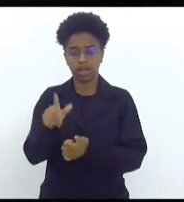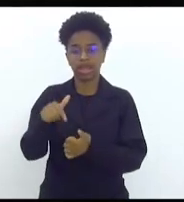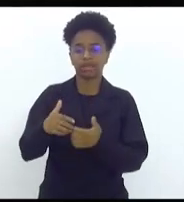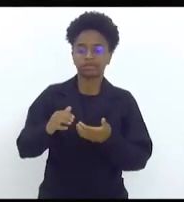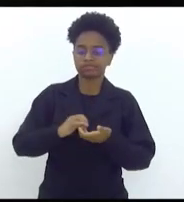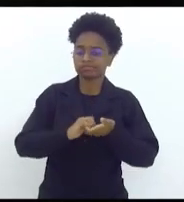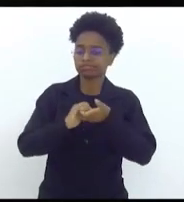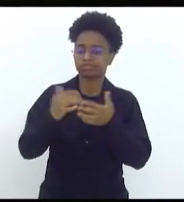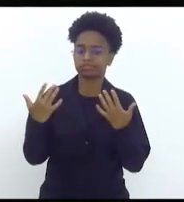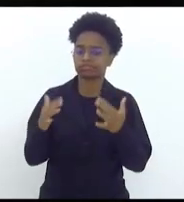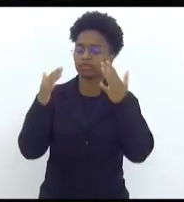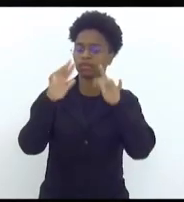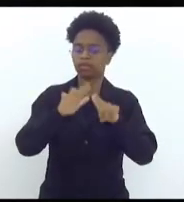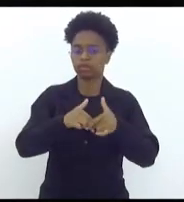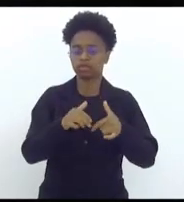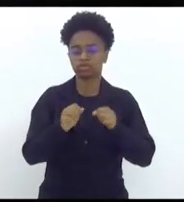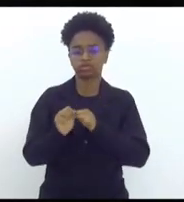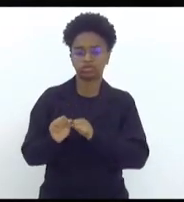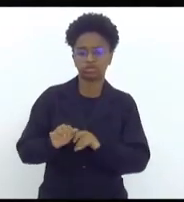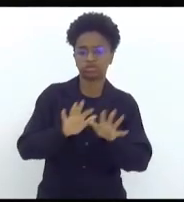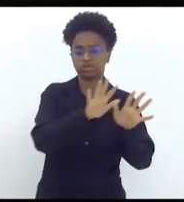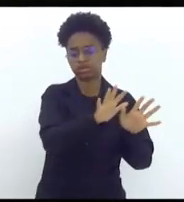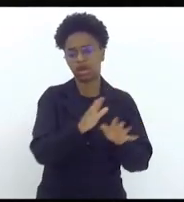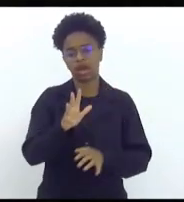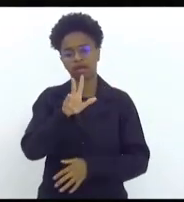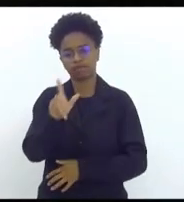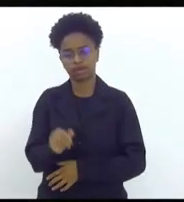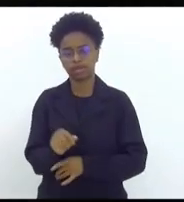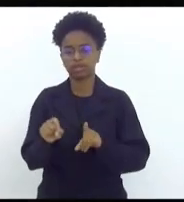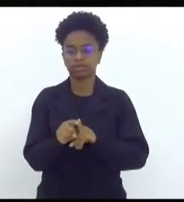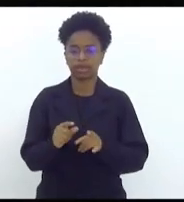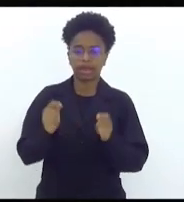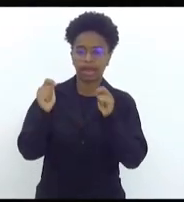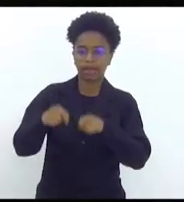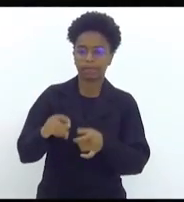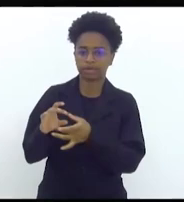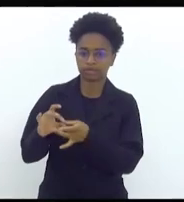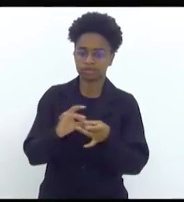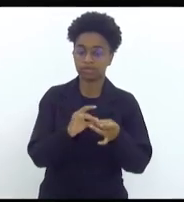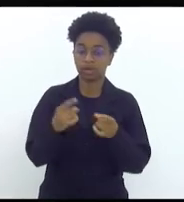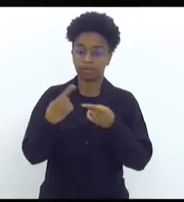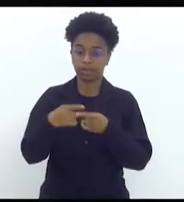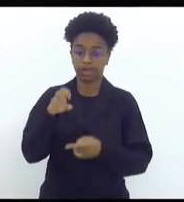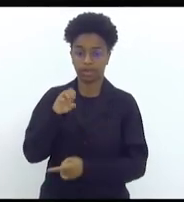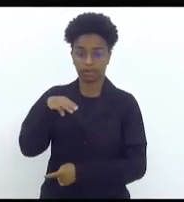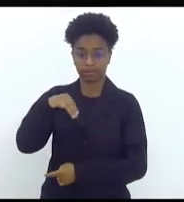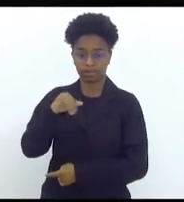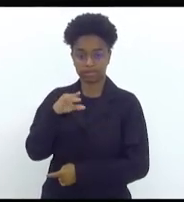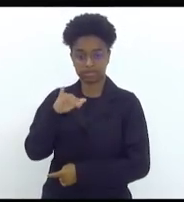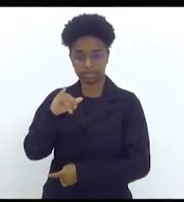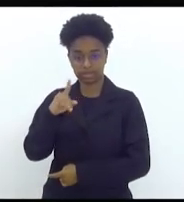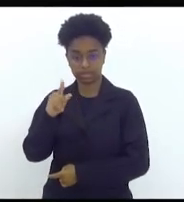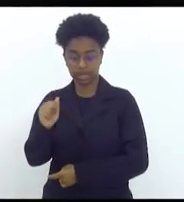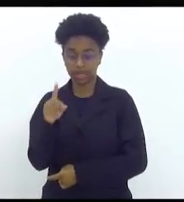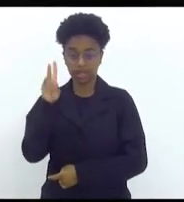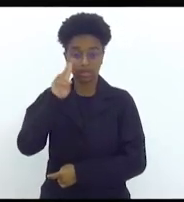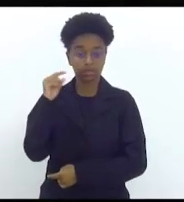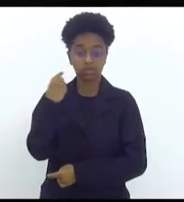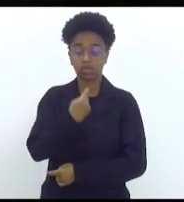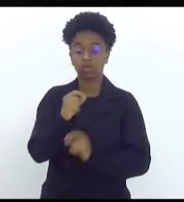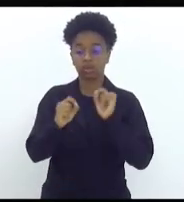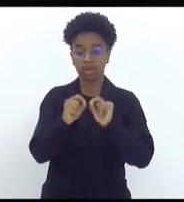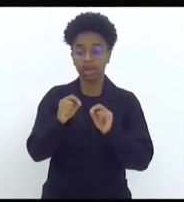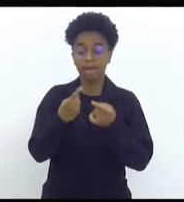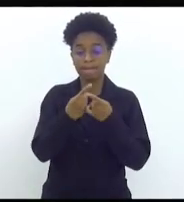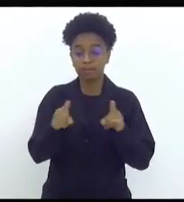africanas e a sua capacidade de integração como nos lembra Emicida a música é a primeira rede social